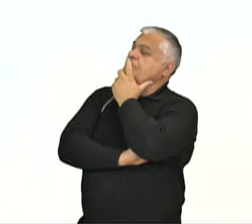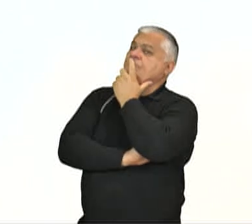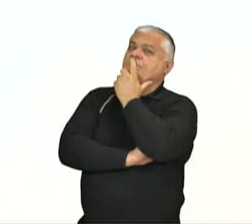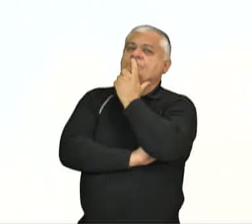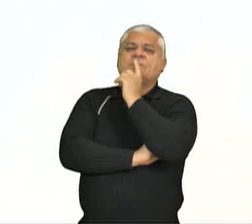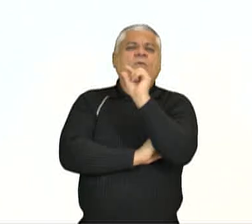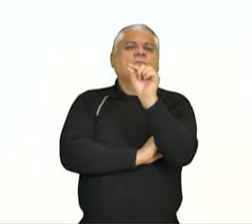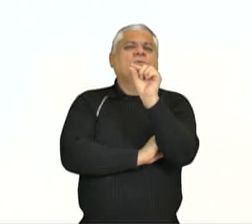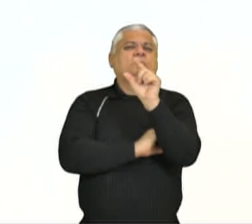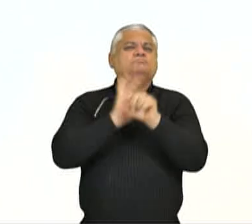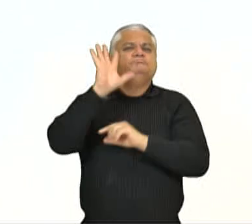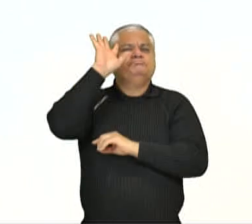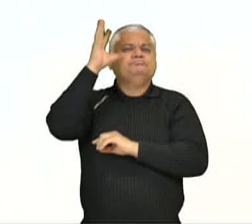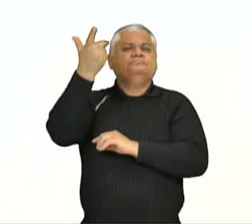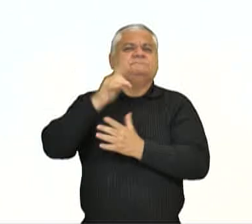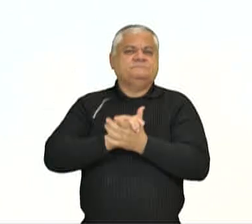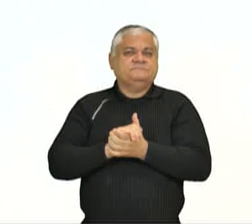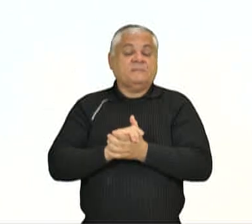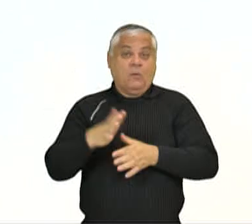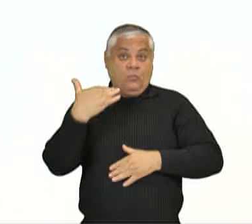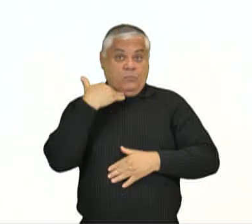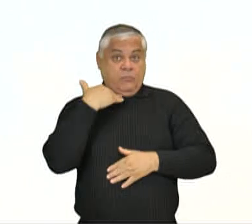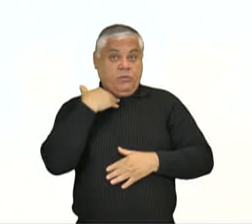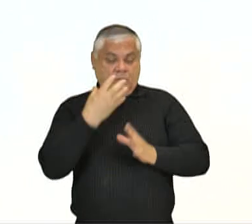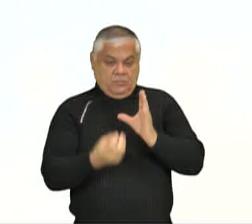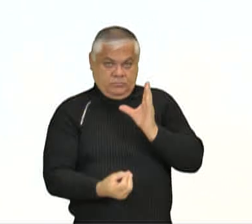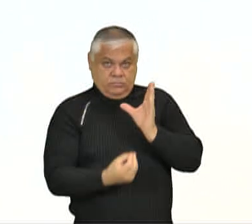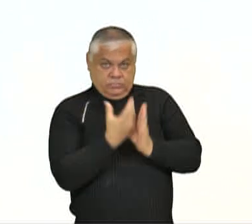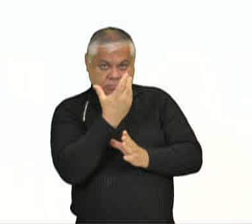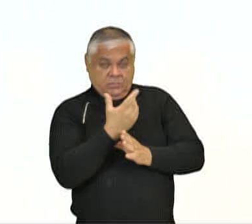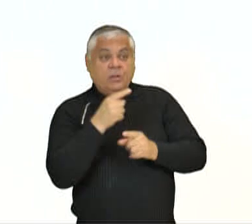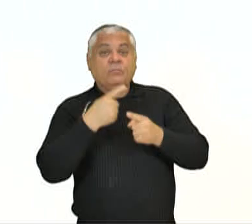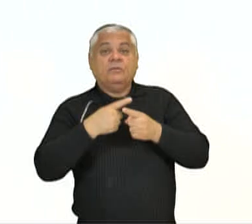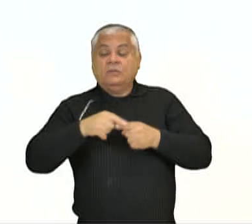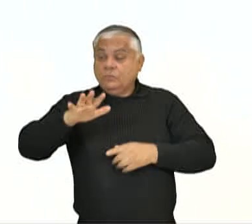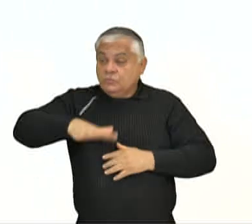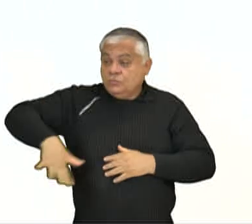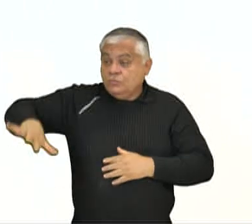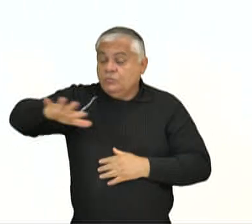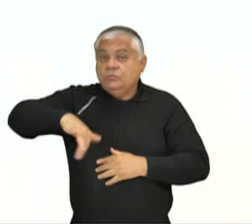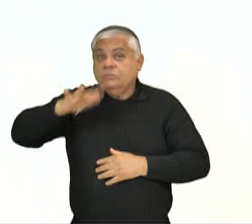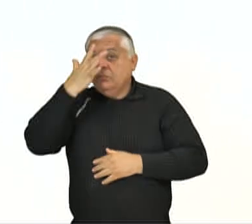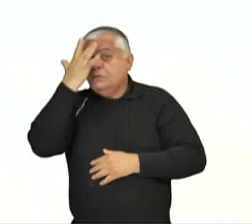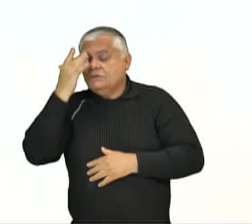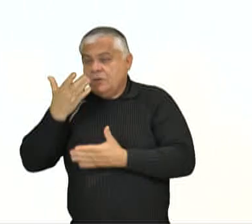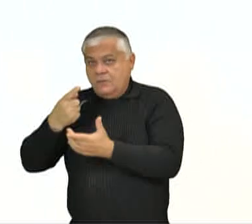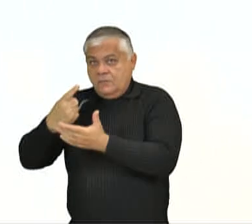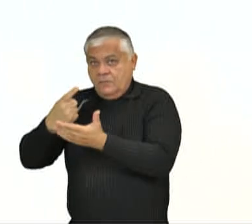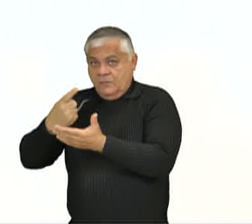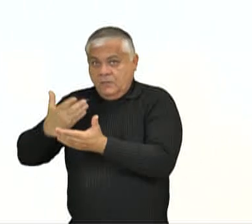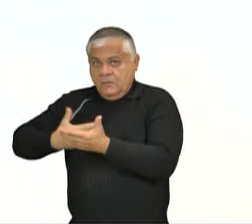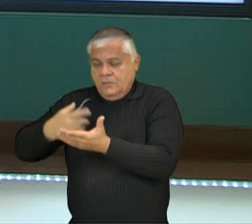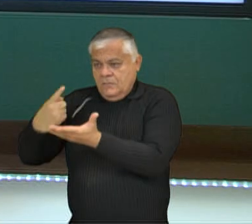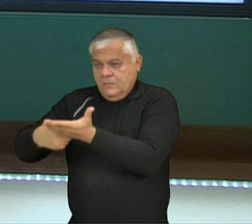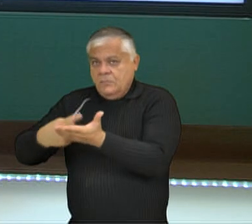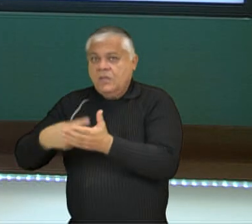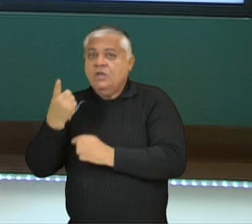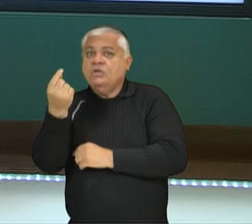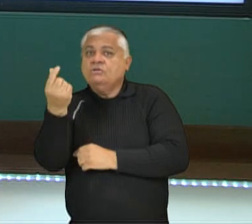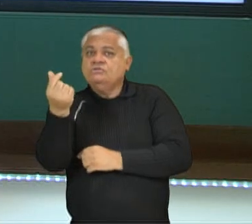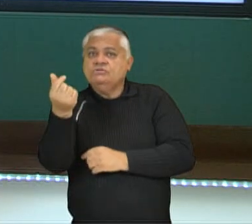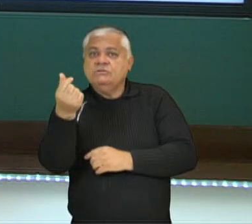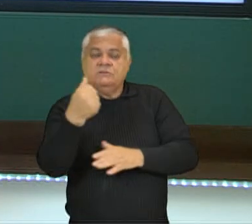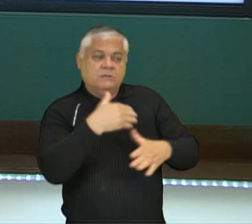que eles resolveram fazer? Esse banco foi criado para que esses presos guardassem dinheiro para